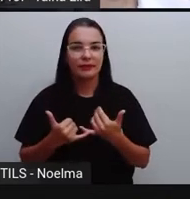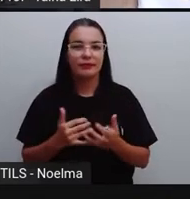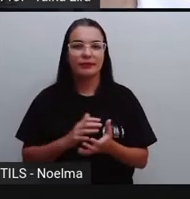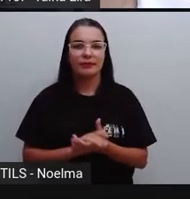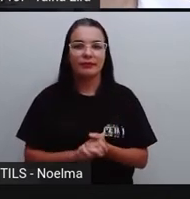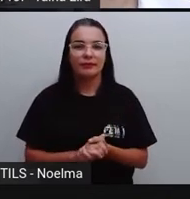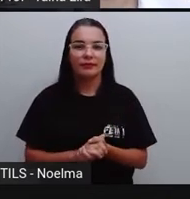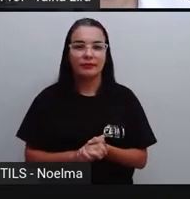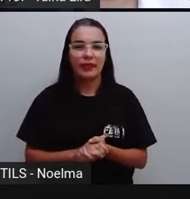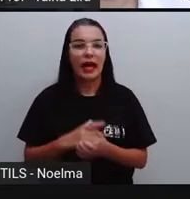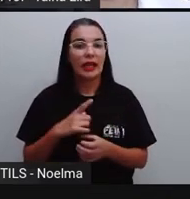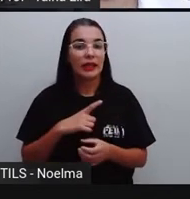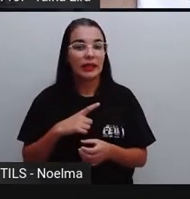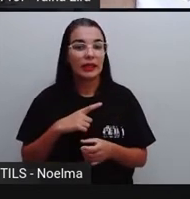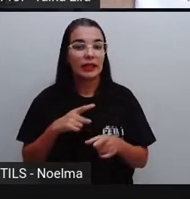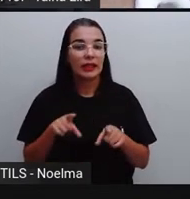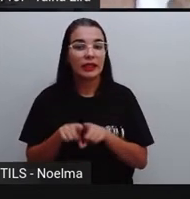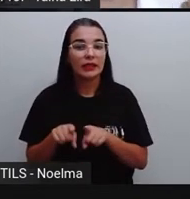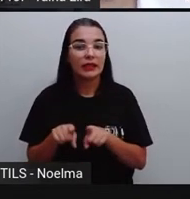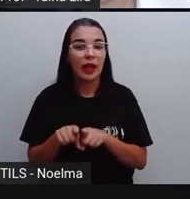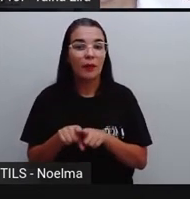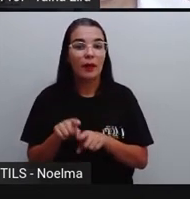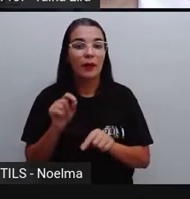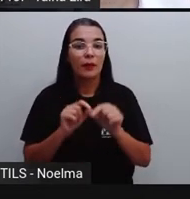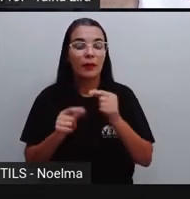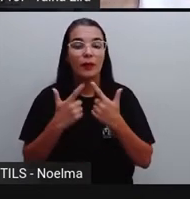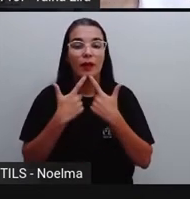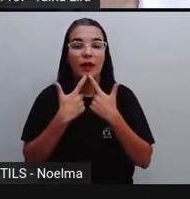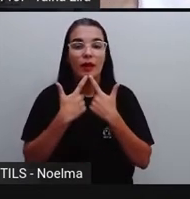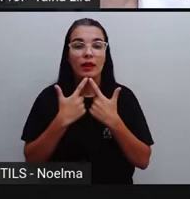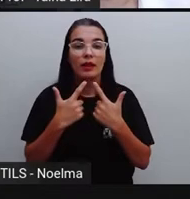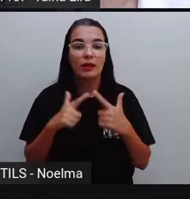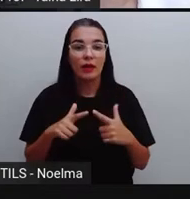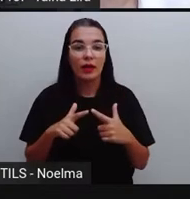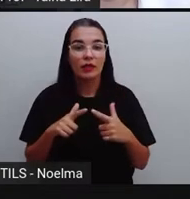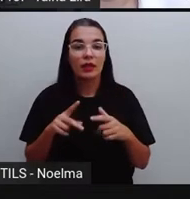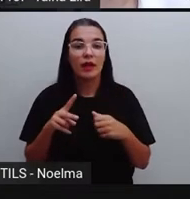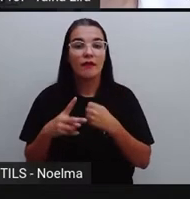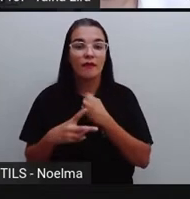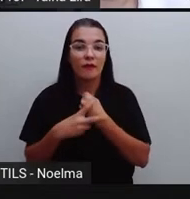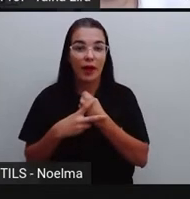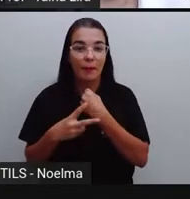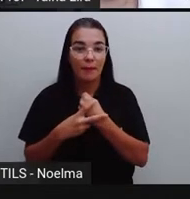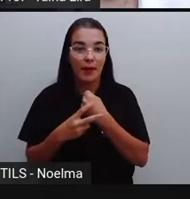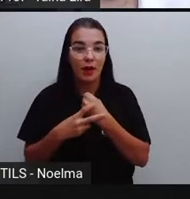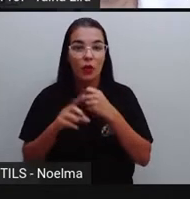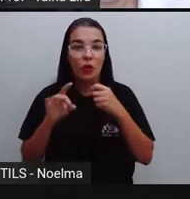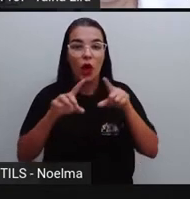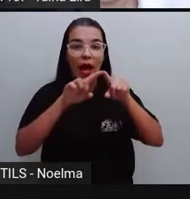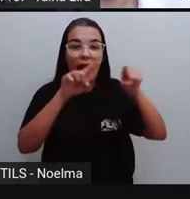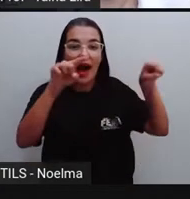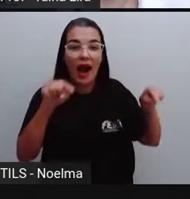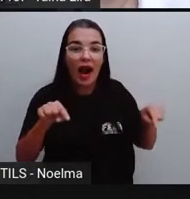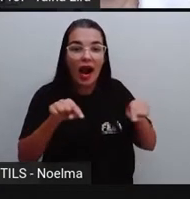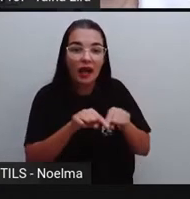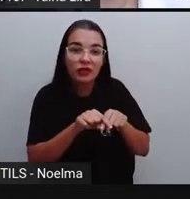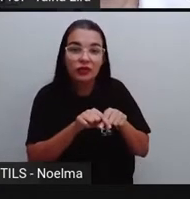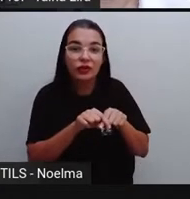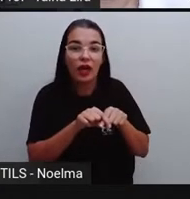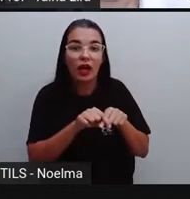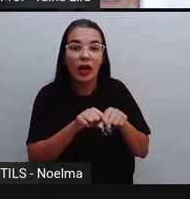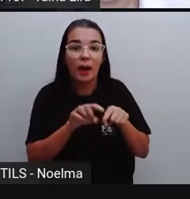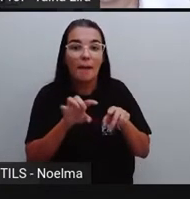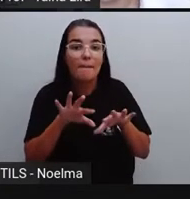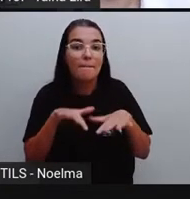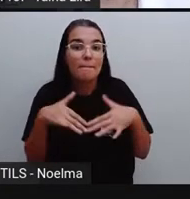mostrando aí, ele também, a gente vê uma linguagem verbal na caixa do brinquedo, certo? Mas ele